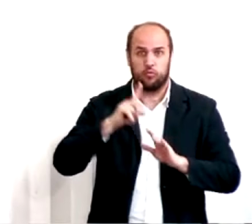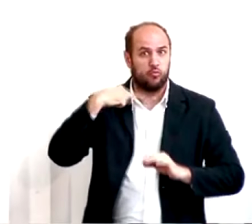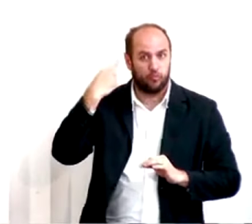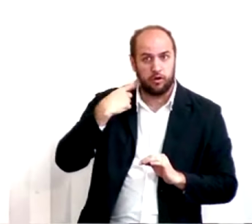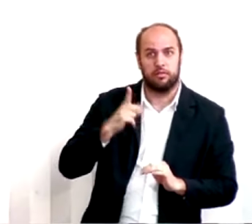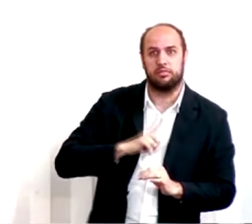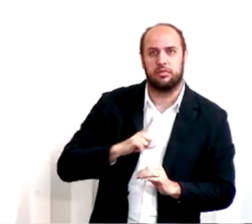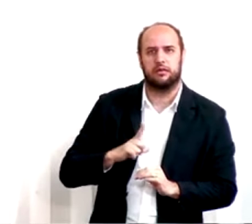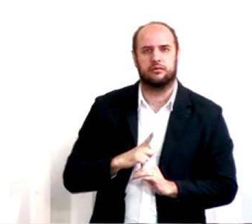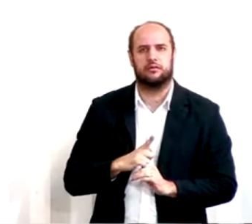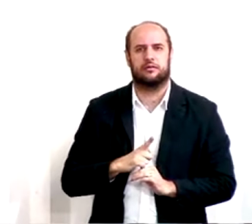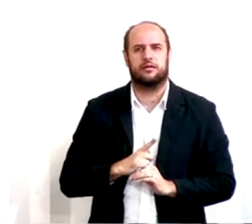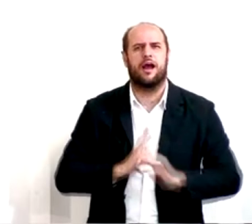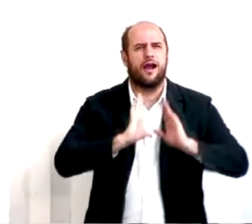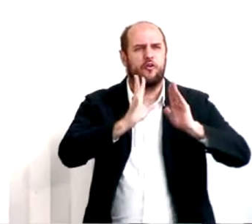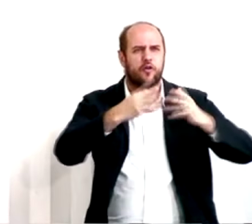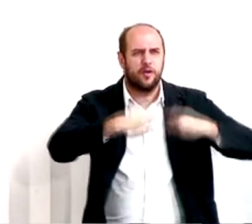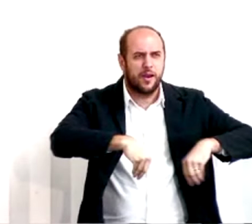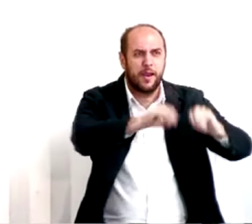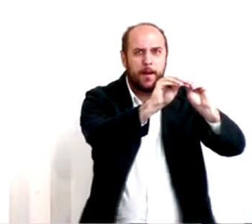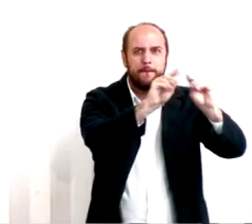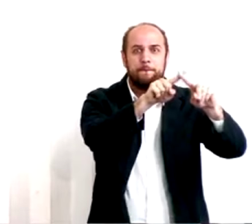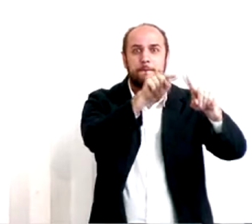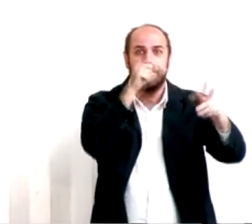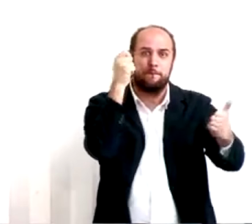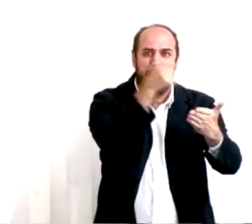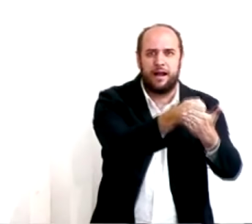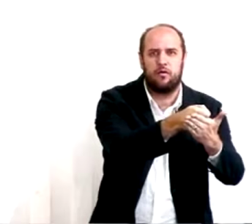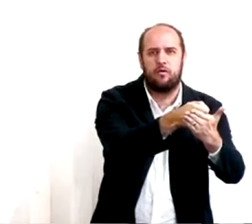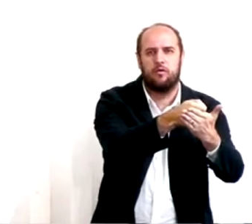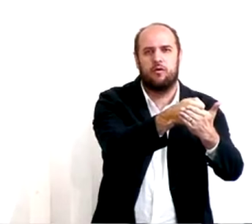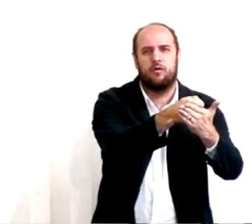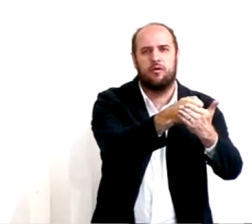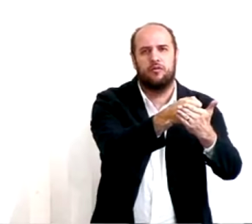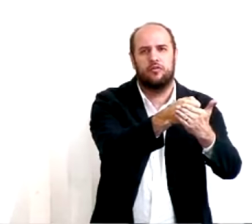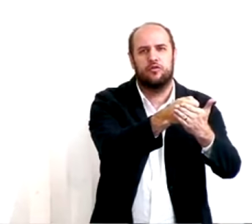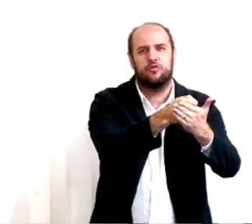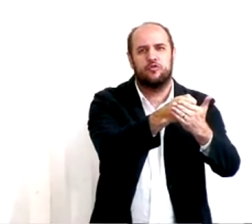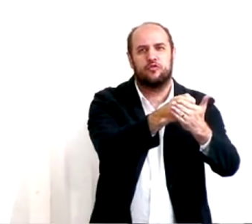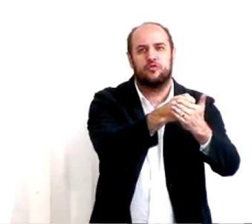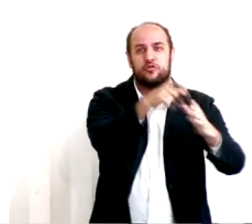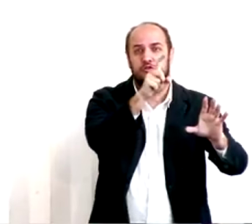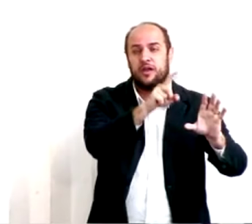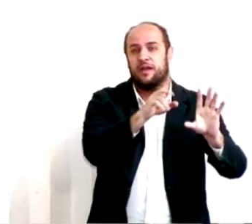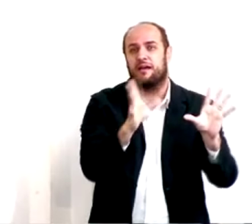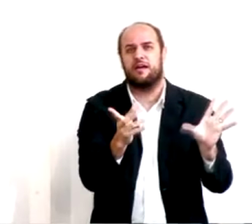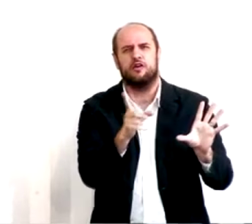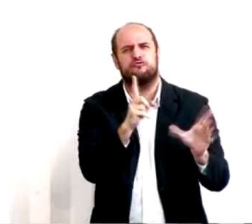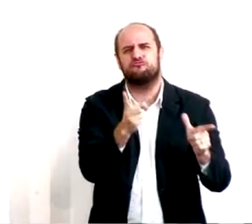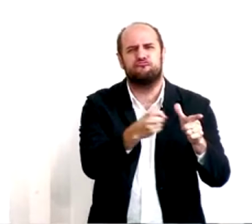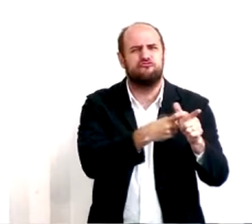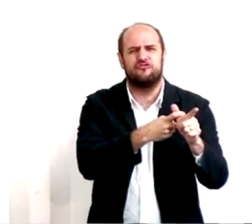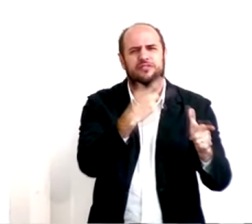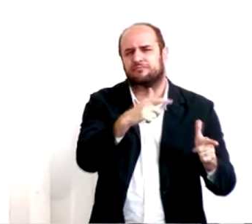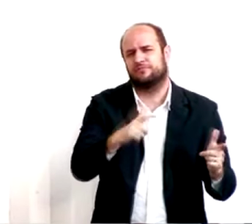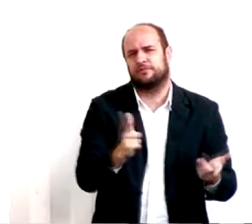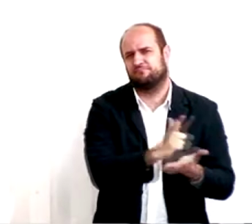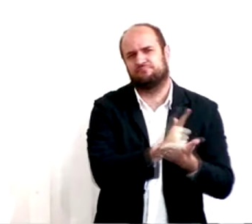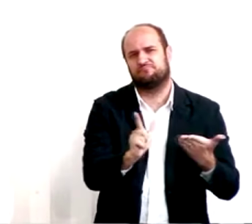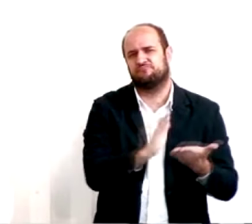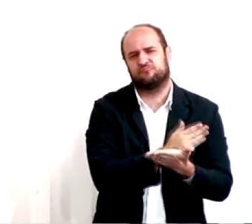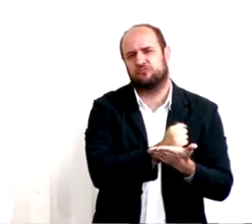não pesa mais nenhuma dívida o escrito de dívida foi rasgado nessa Glória não pode ser do homem essa